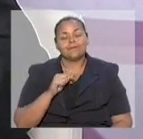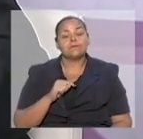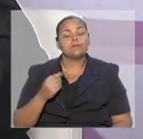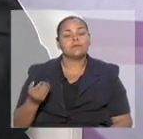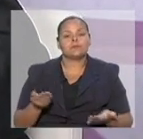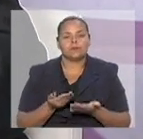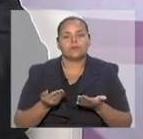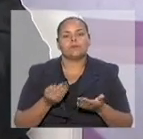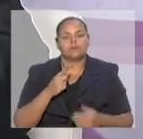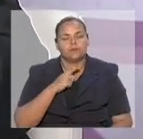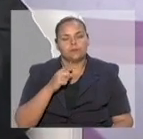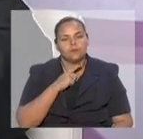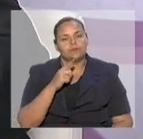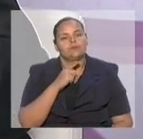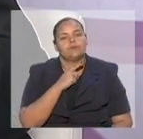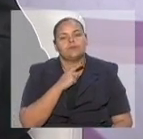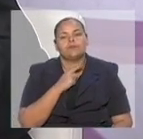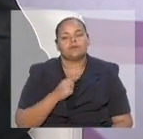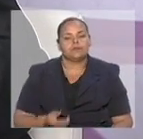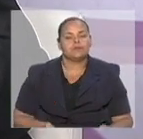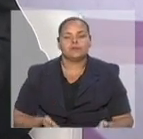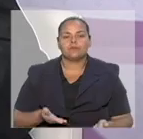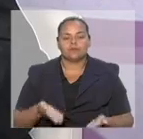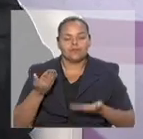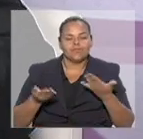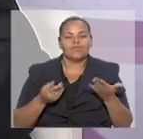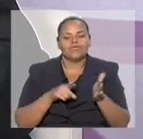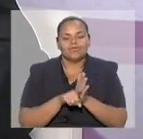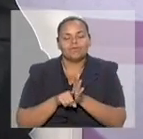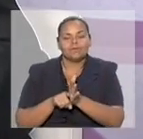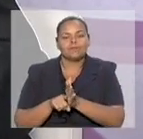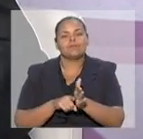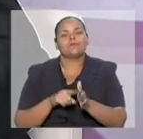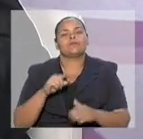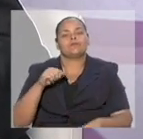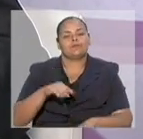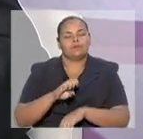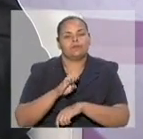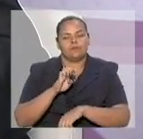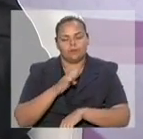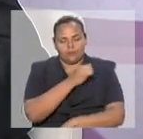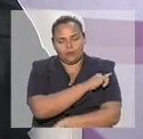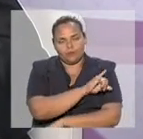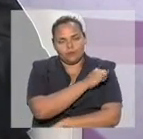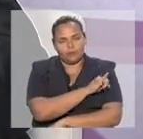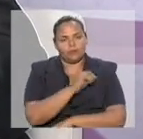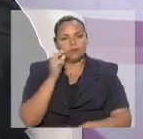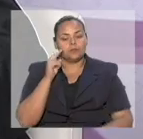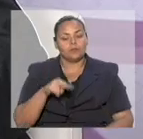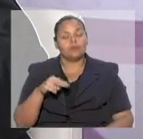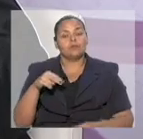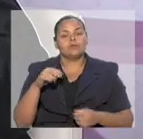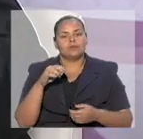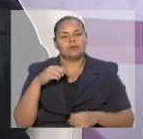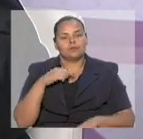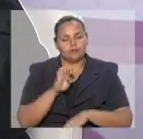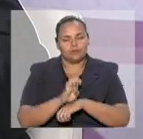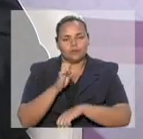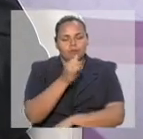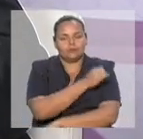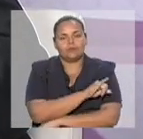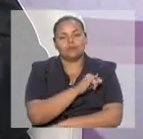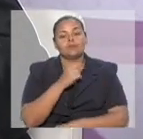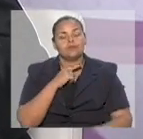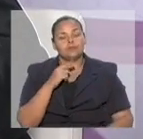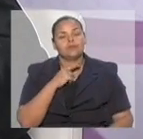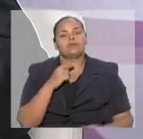ao status atual, mas a gente fez um levantamento grande dessa situação no Rio de Janeiro. Eu acho que olhando para o Rio de Janeiro,